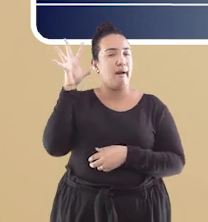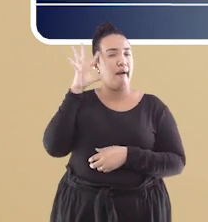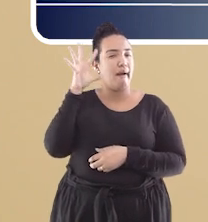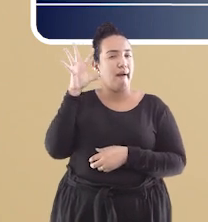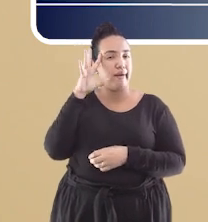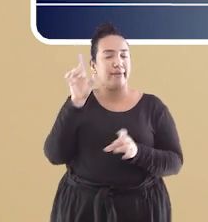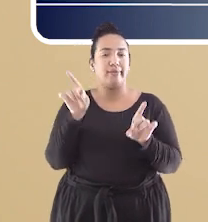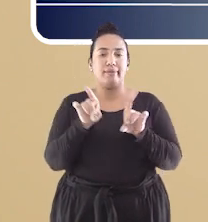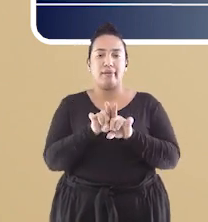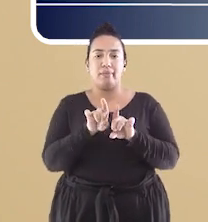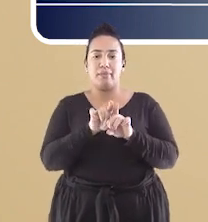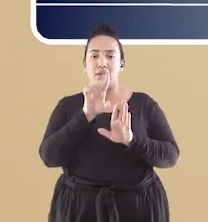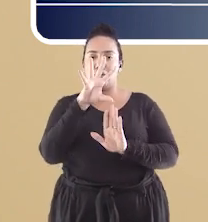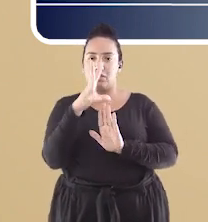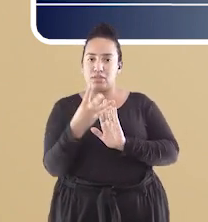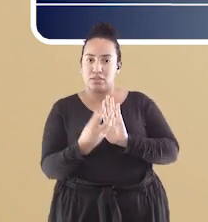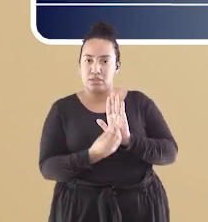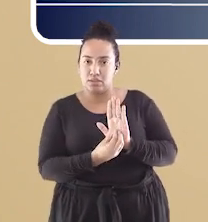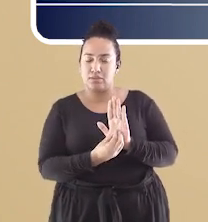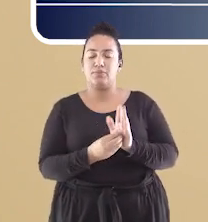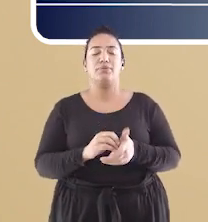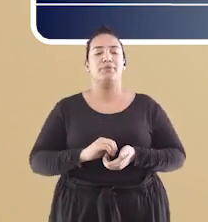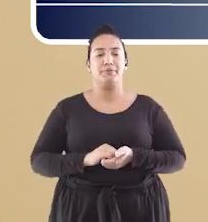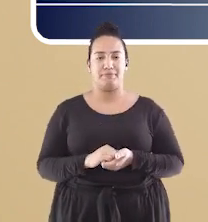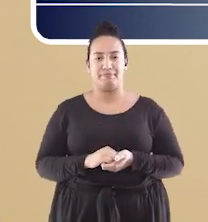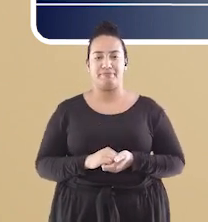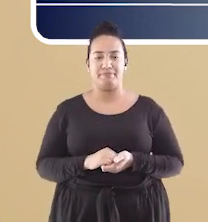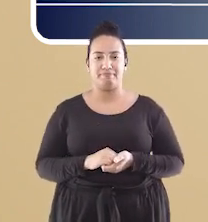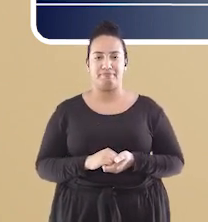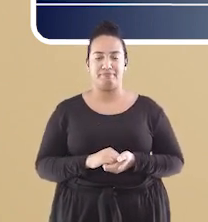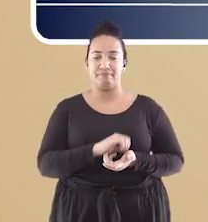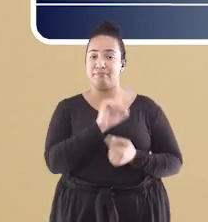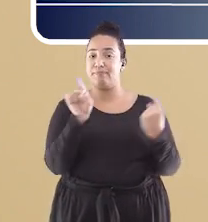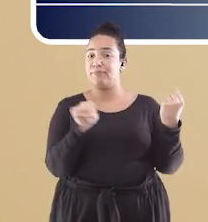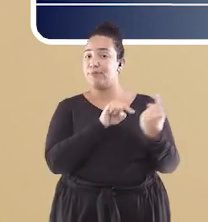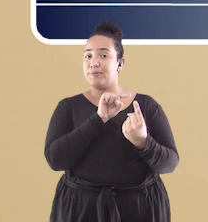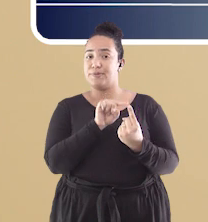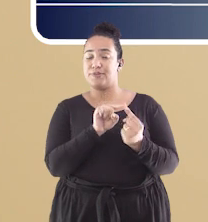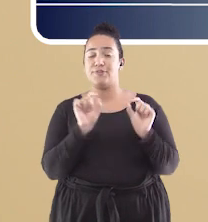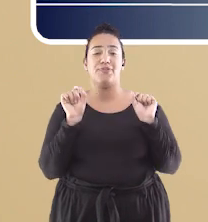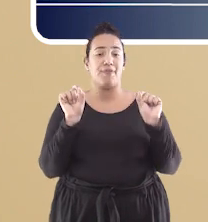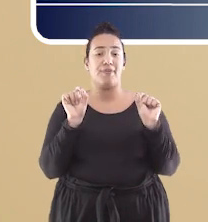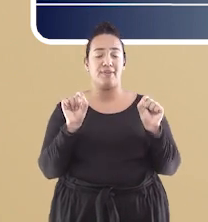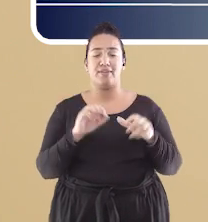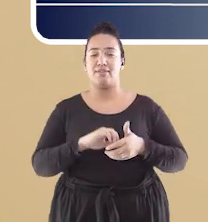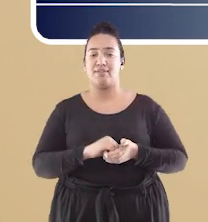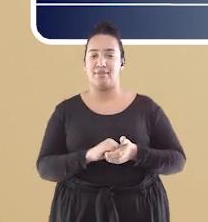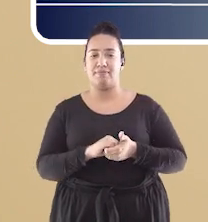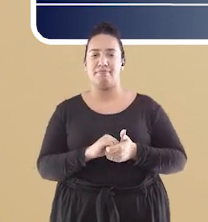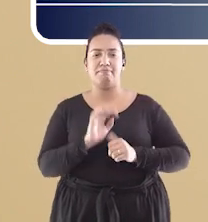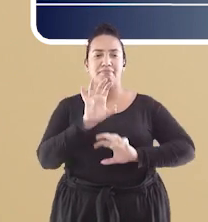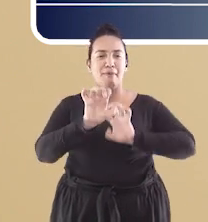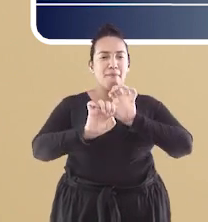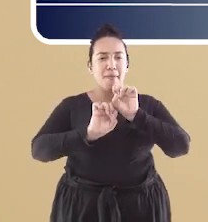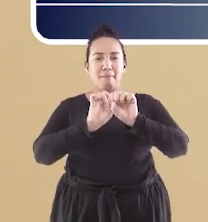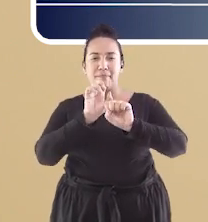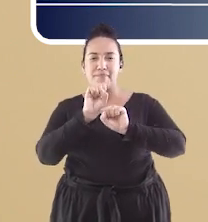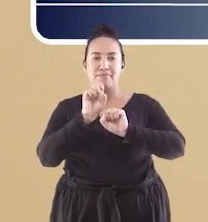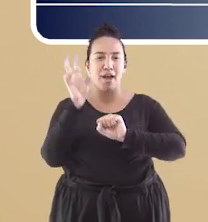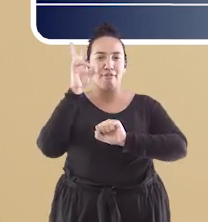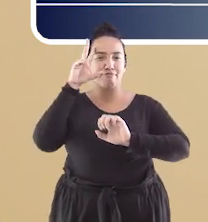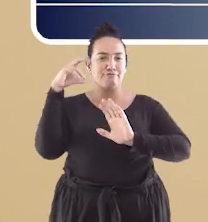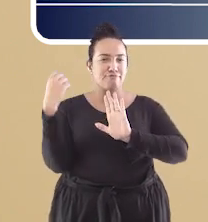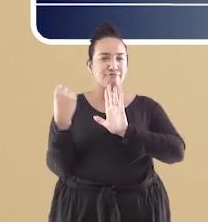a capacidade de simbolizar e o repertório imagético. E o objetivo do programa de hoje é explorar o conceito de